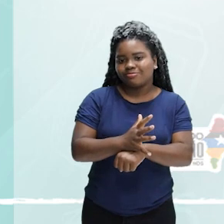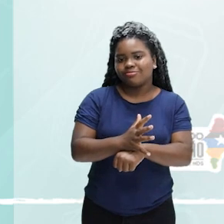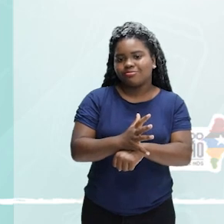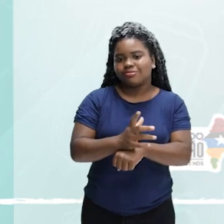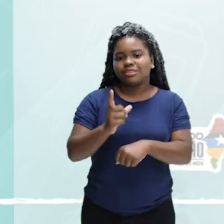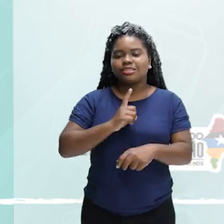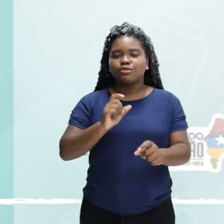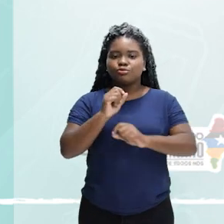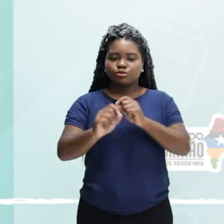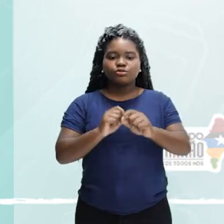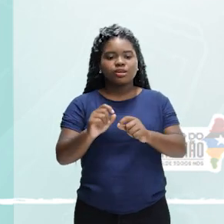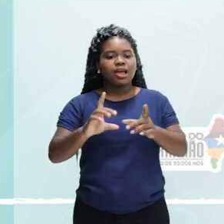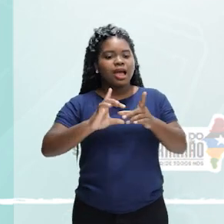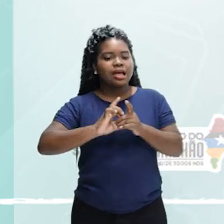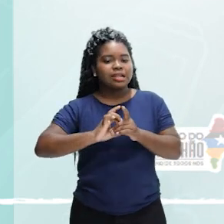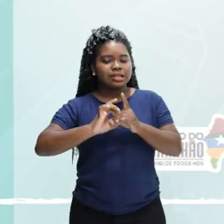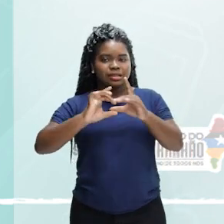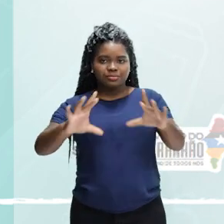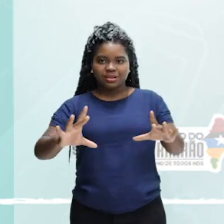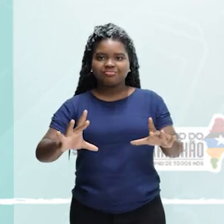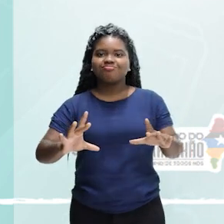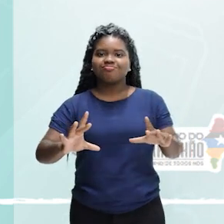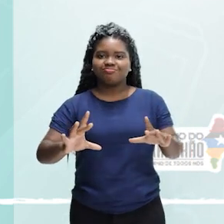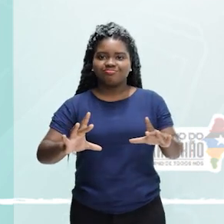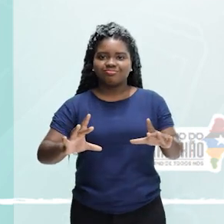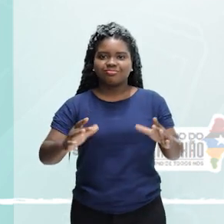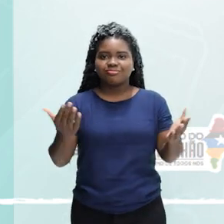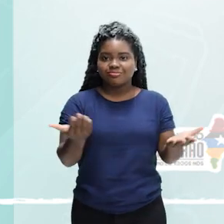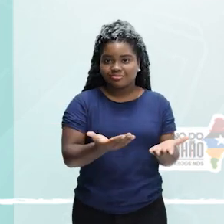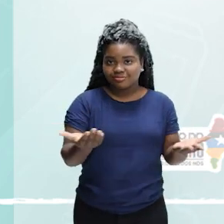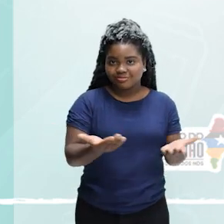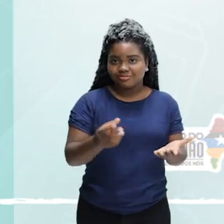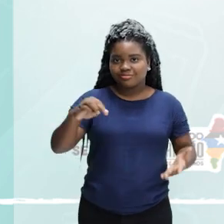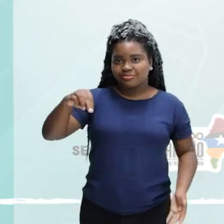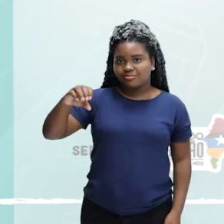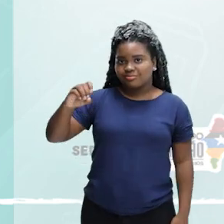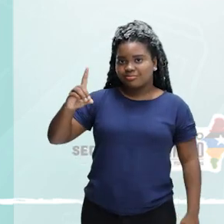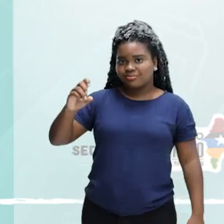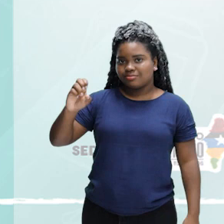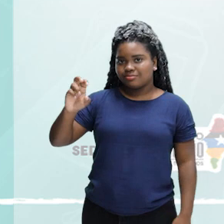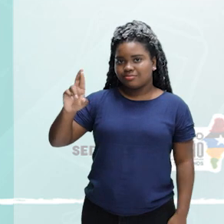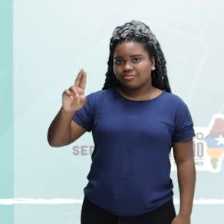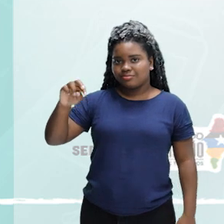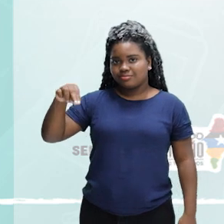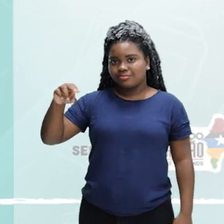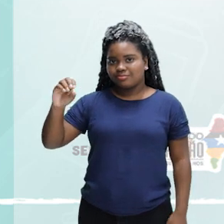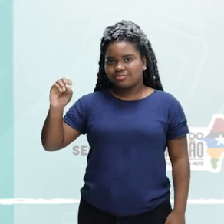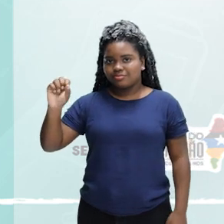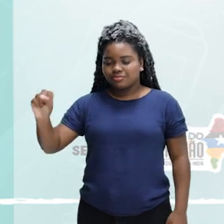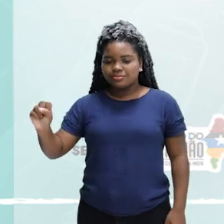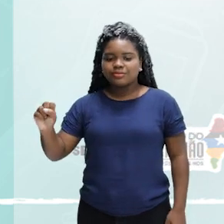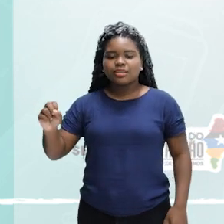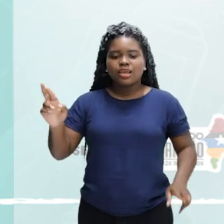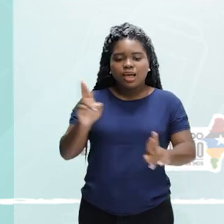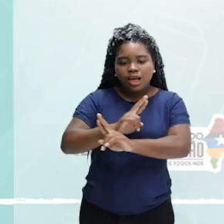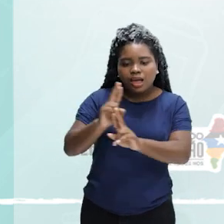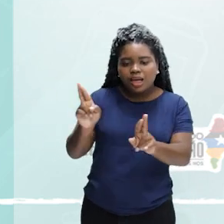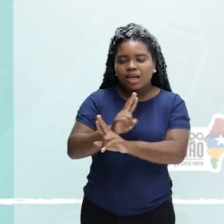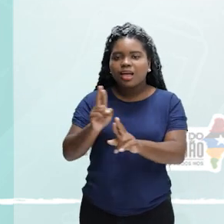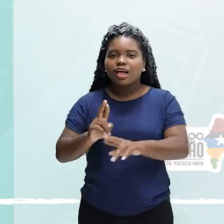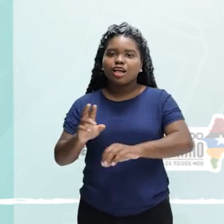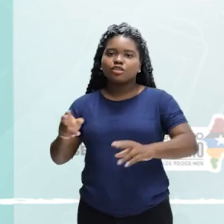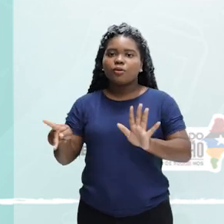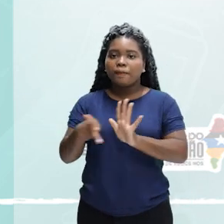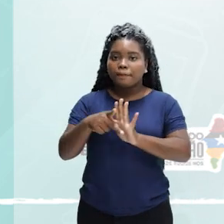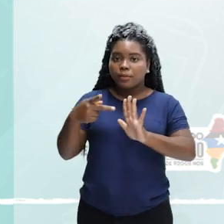liberdade dos modernos. A liberdade individual na relação com o Estado, que deve ser promovida